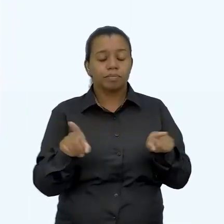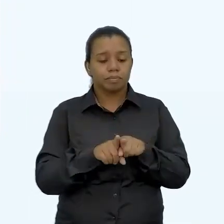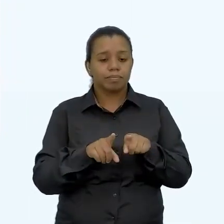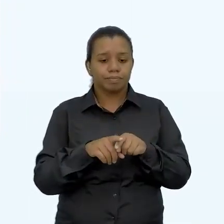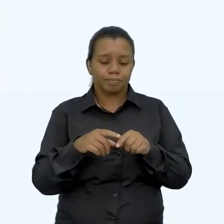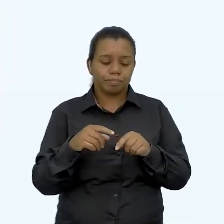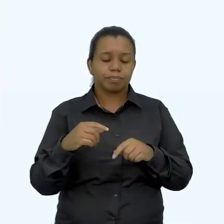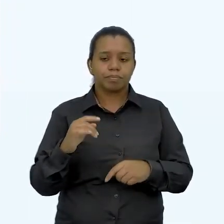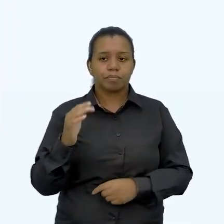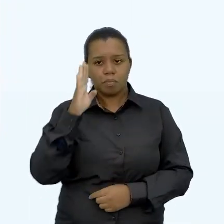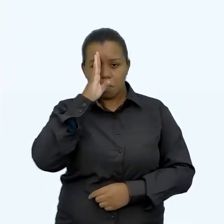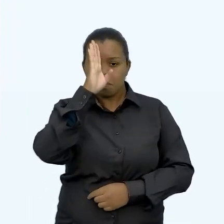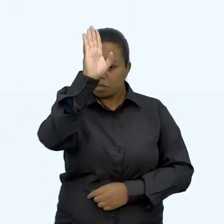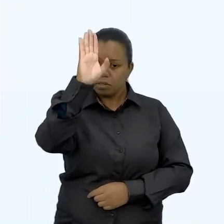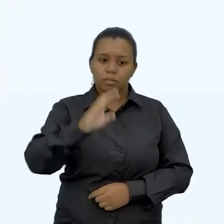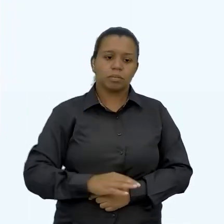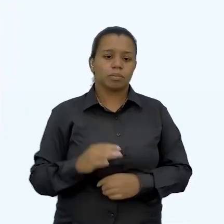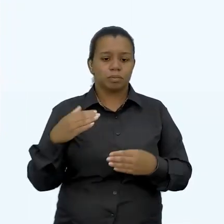cidades.